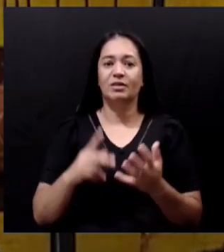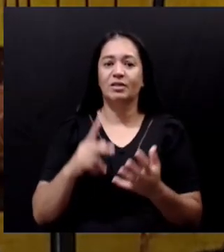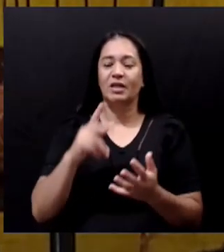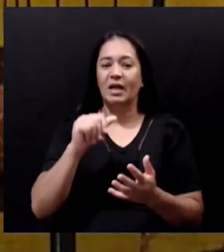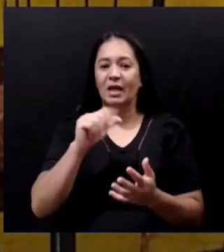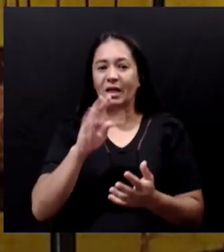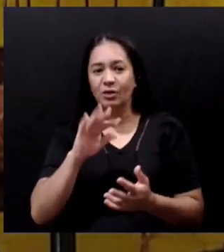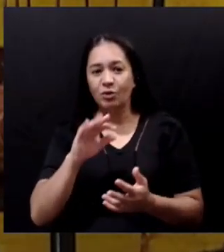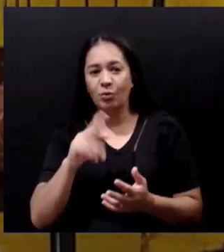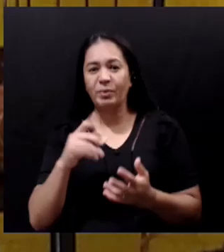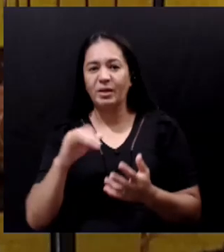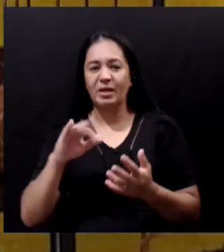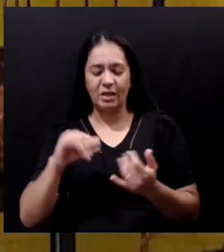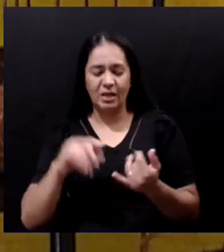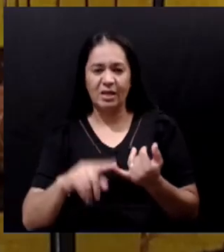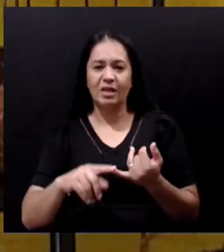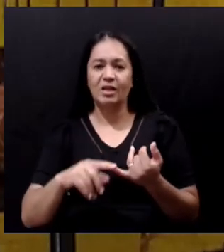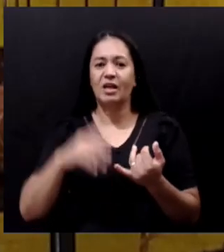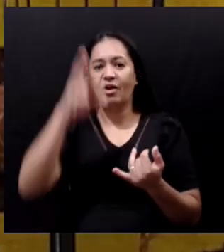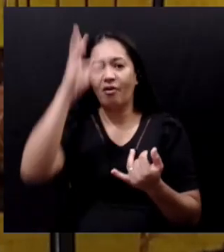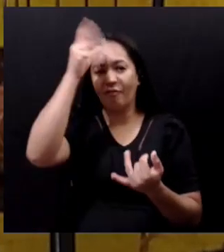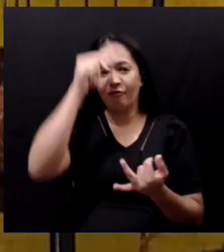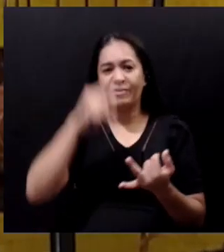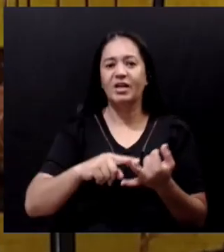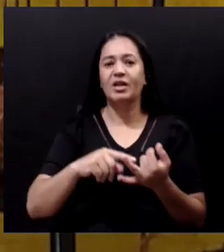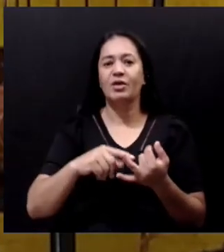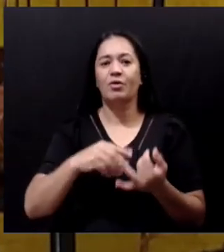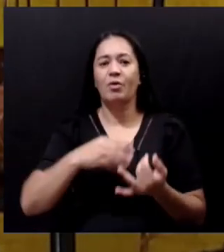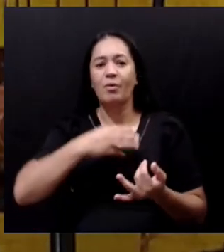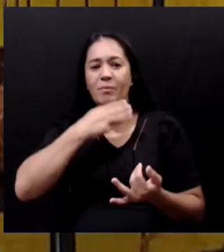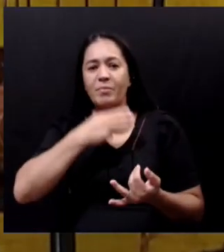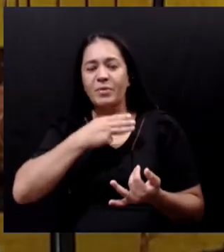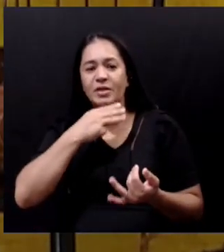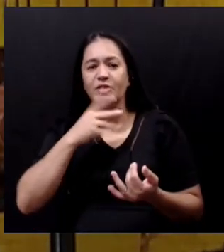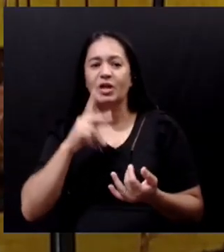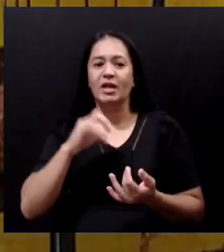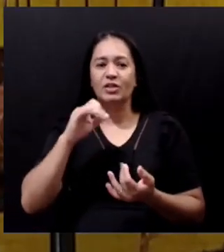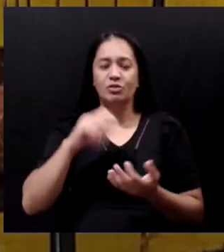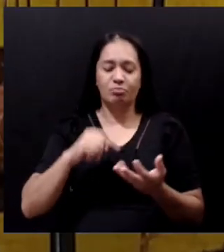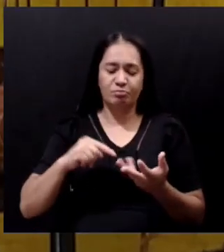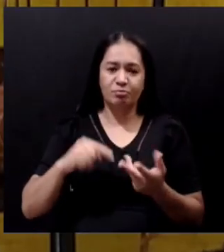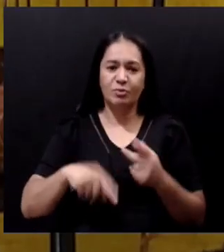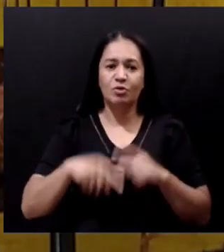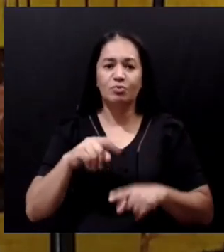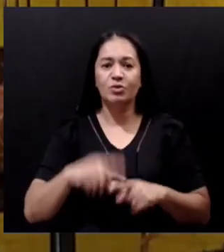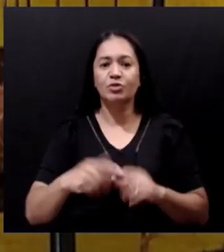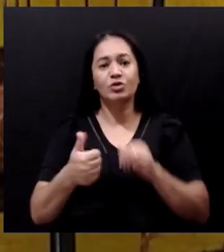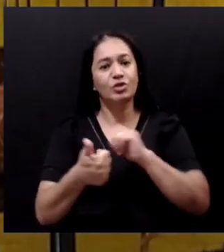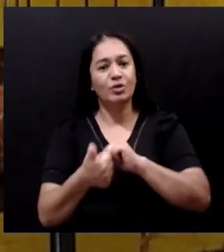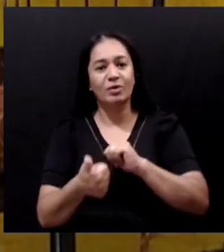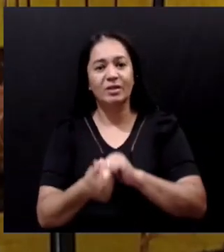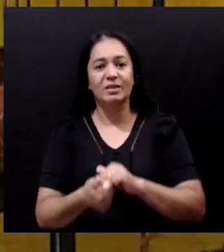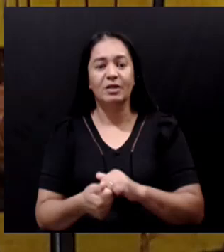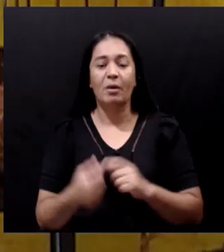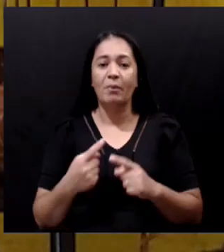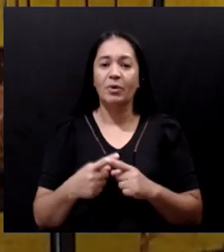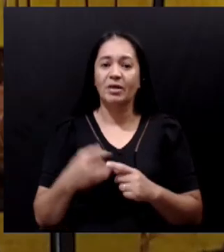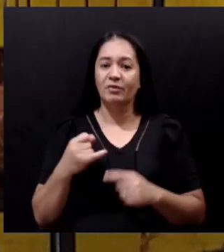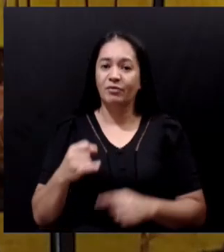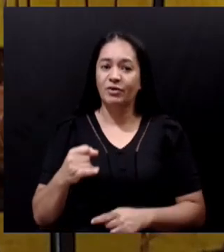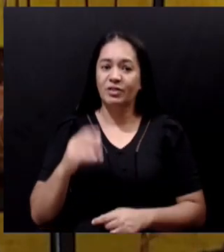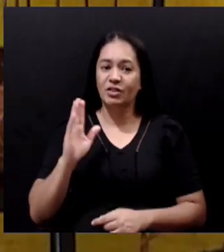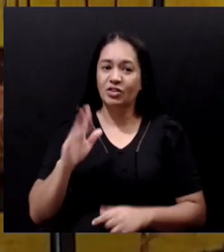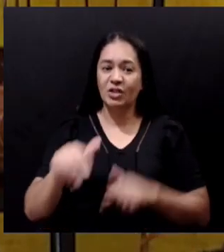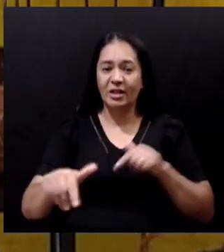que tinha frango, né? Era presunto, ketchup, maionese, que eram as coisas de qualidade. Porque ele falou assim, ó, vocês já trabalham bem, agora vocês